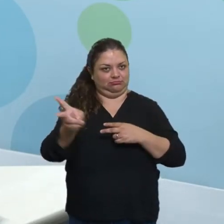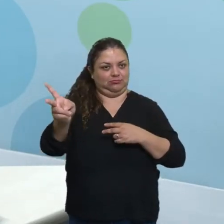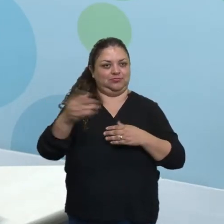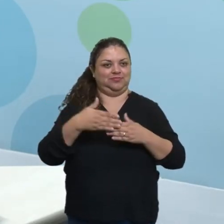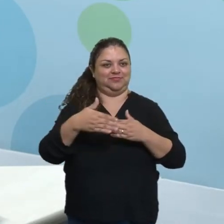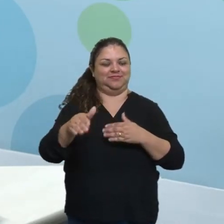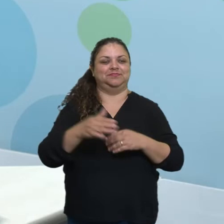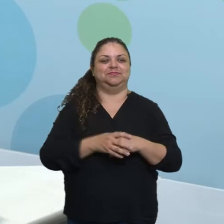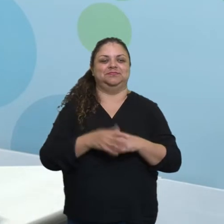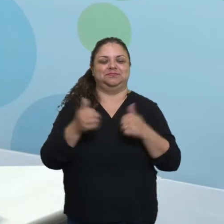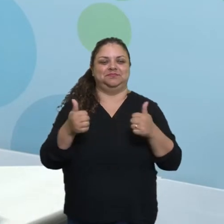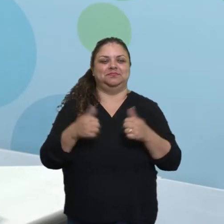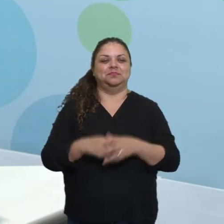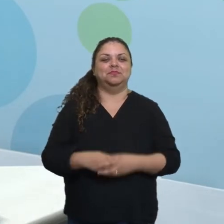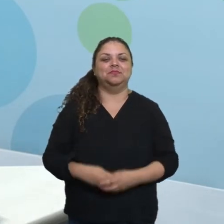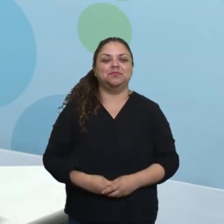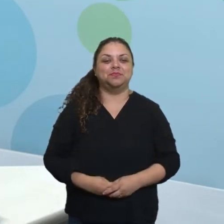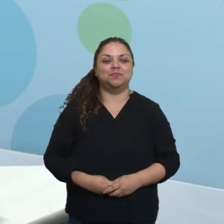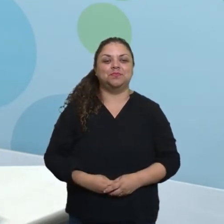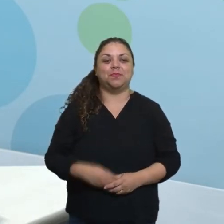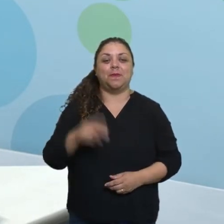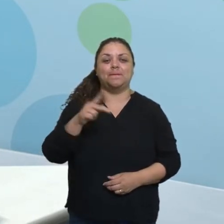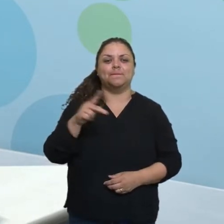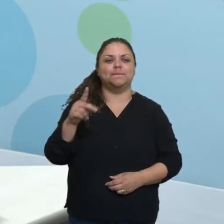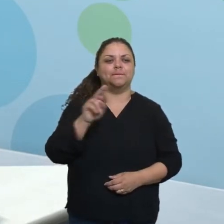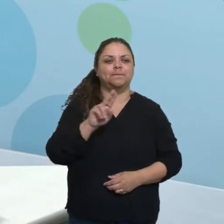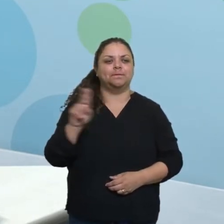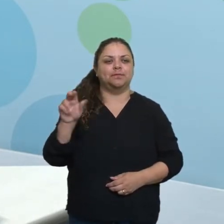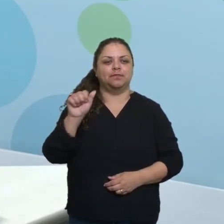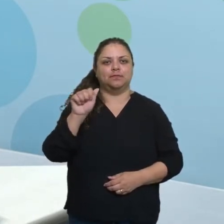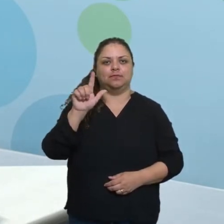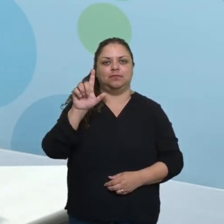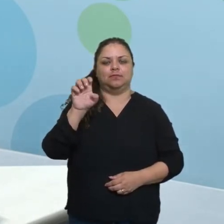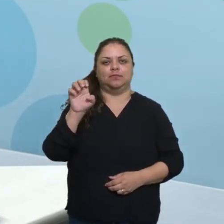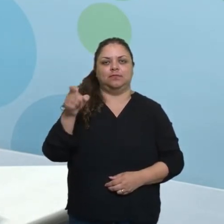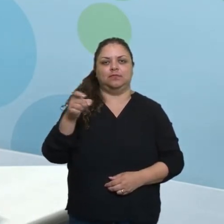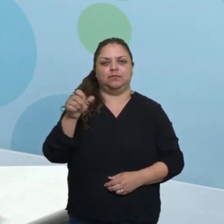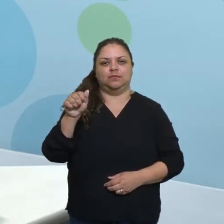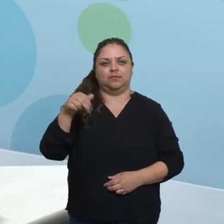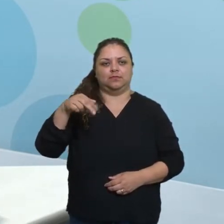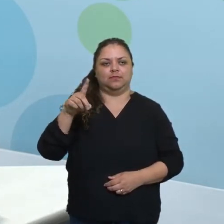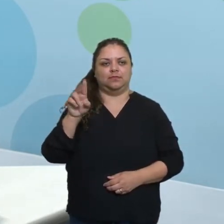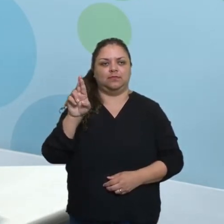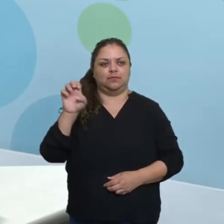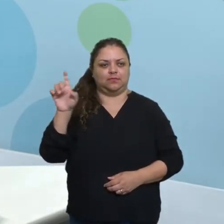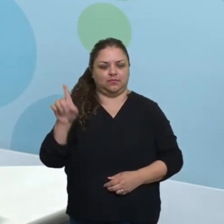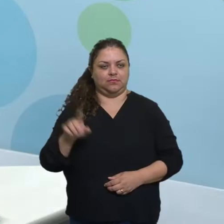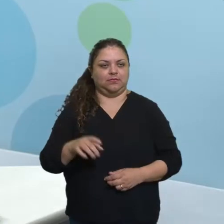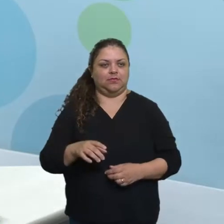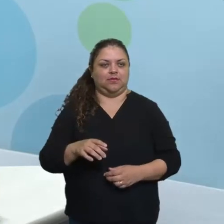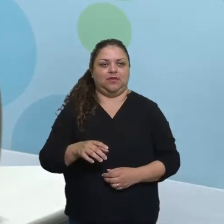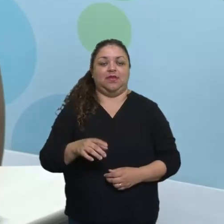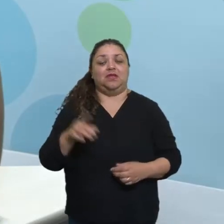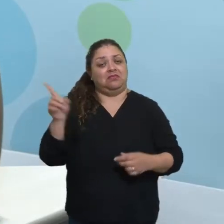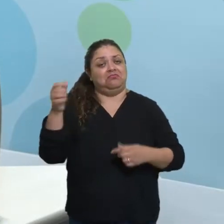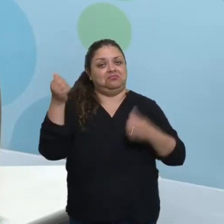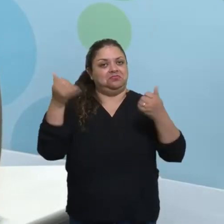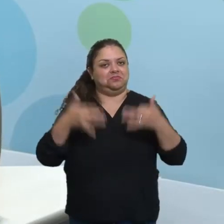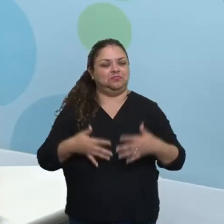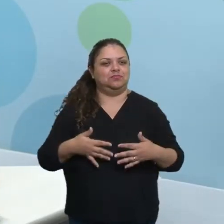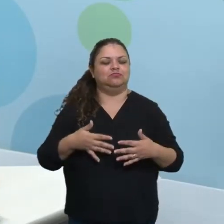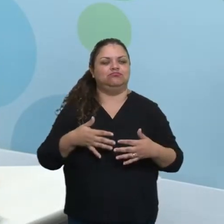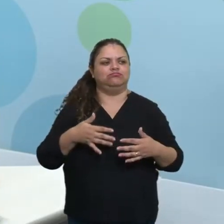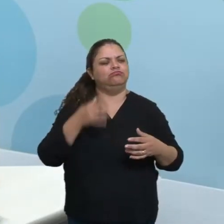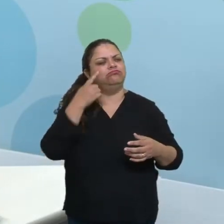a formação tá bom o professor Alexandre ele colocou das coisas que que